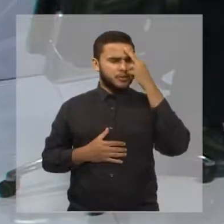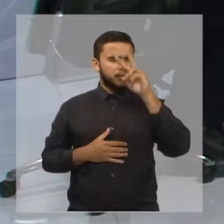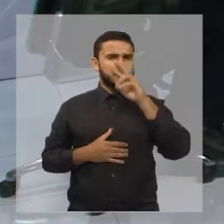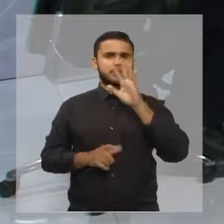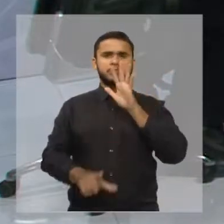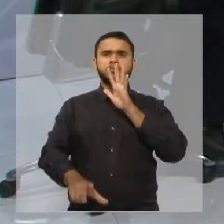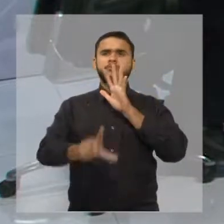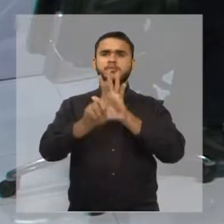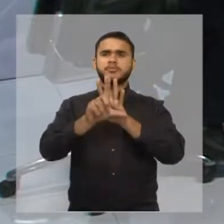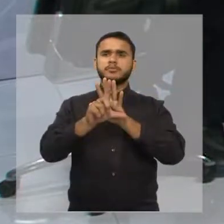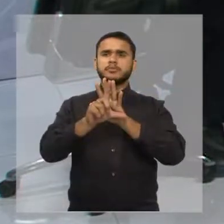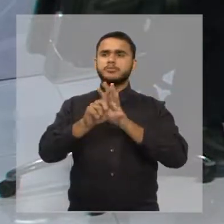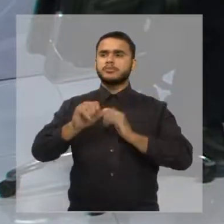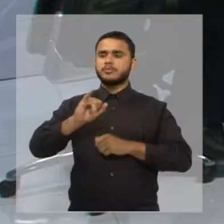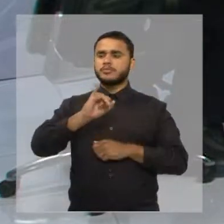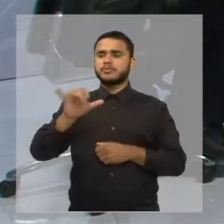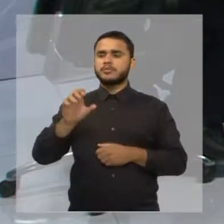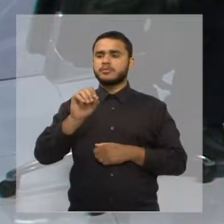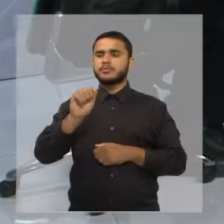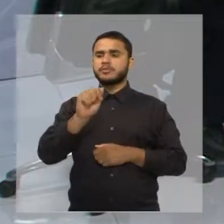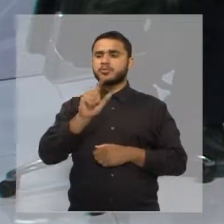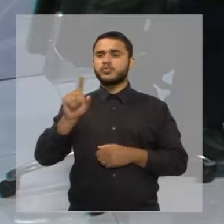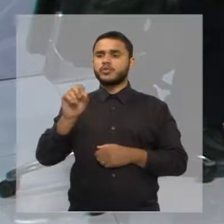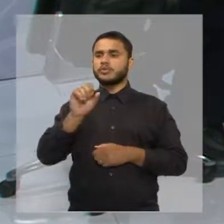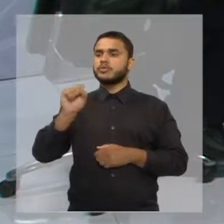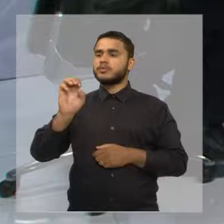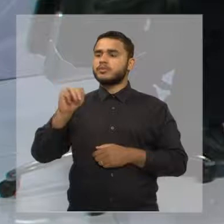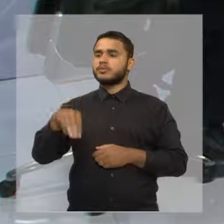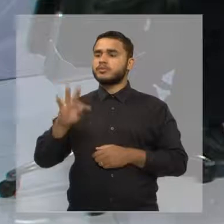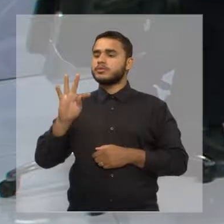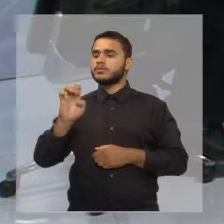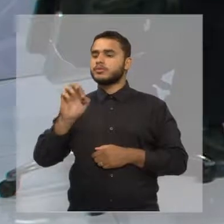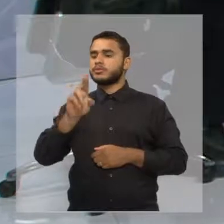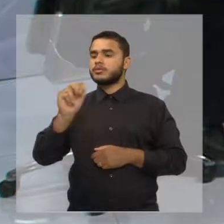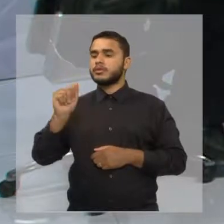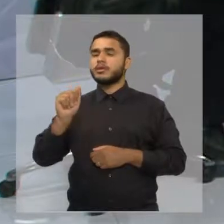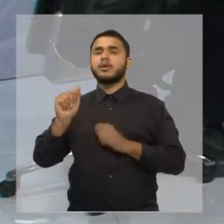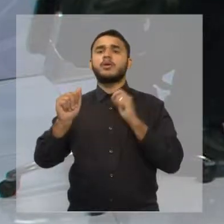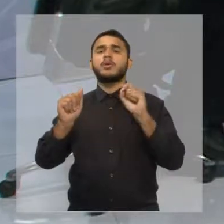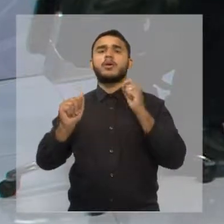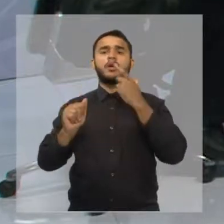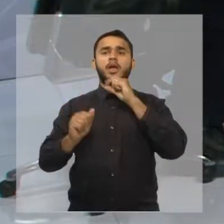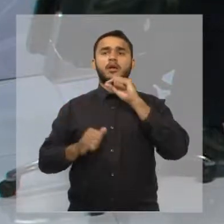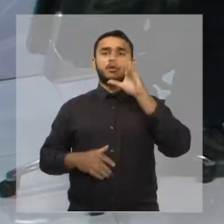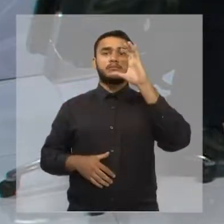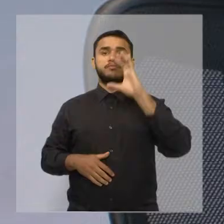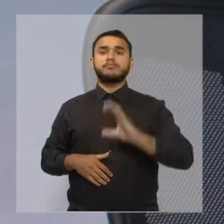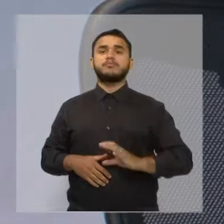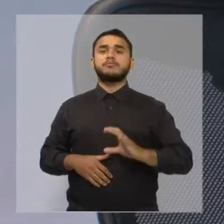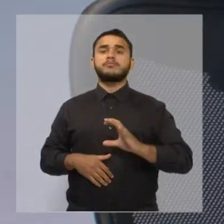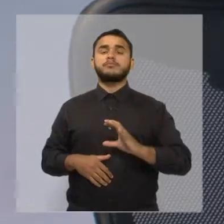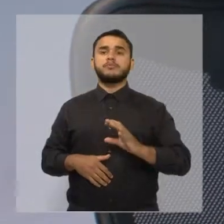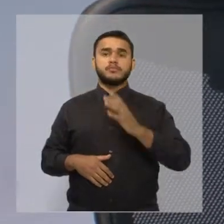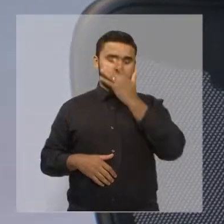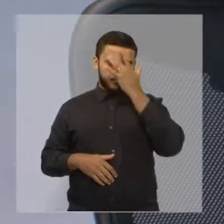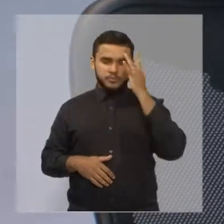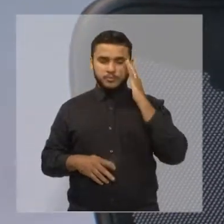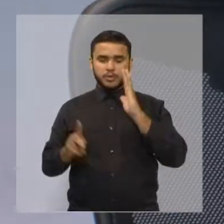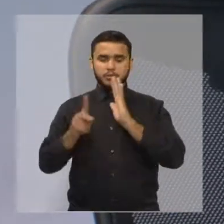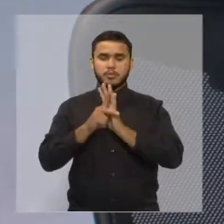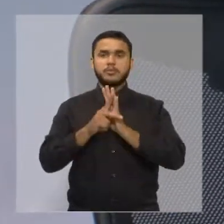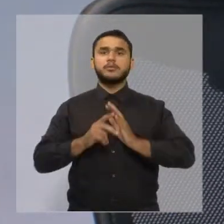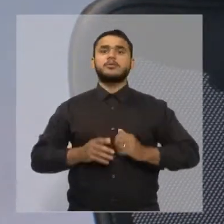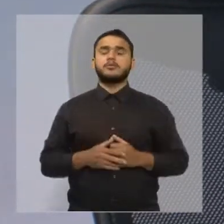lembrar a lei, quando foi aprovada a lei do João Sem Terra, que visava, não era, proteger o cidadão, né, do Estado. A Carta Magna